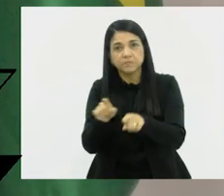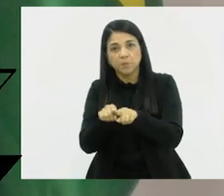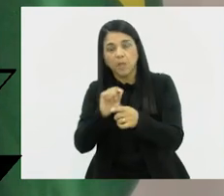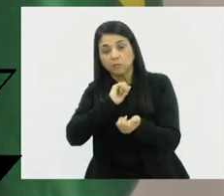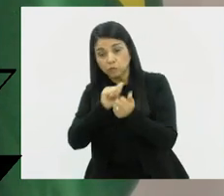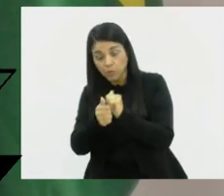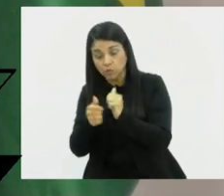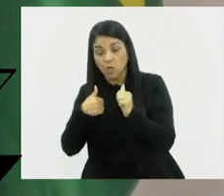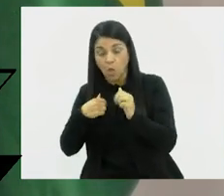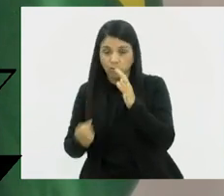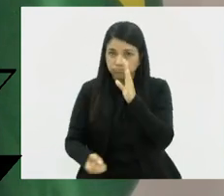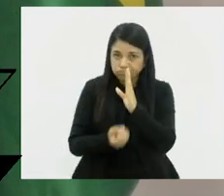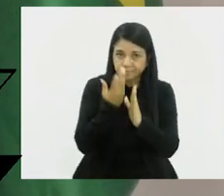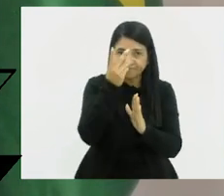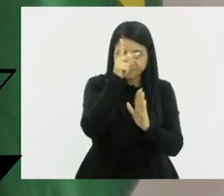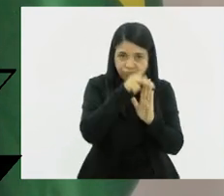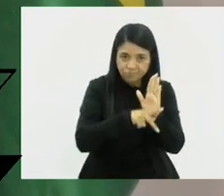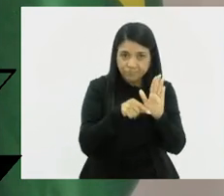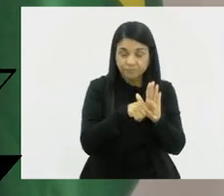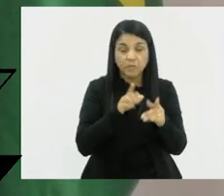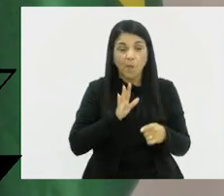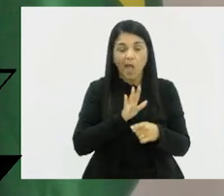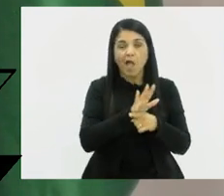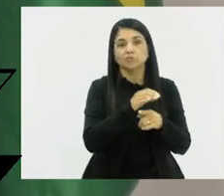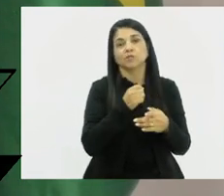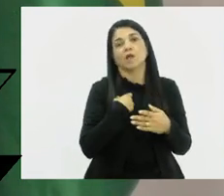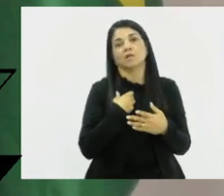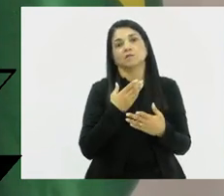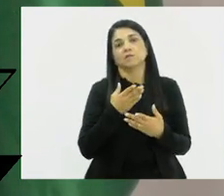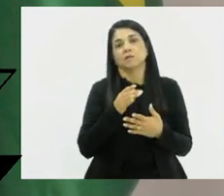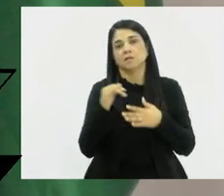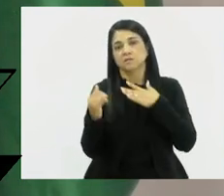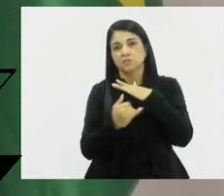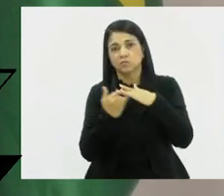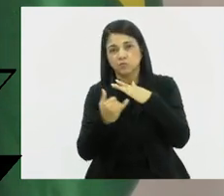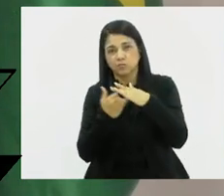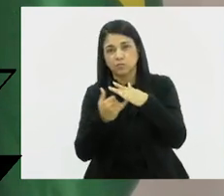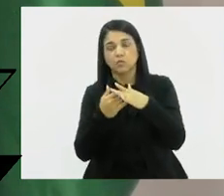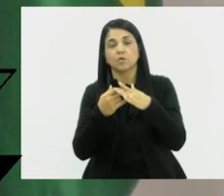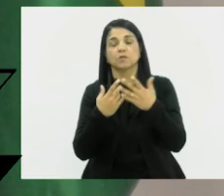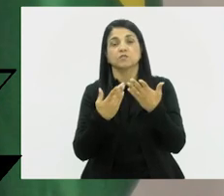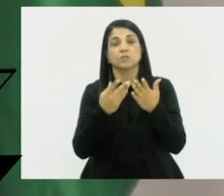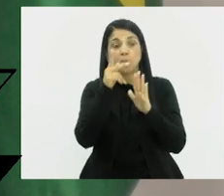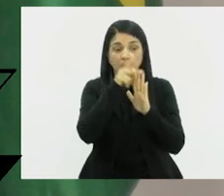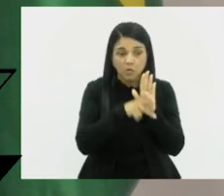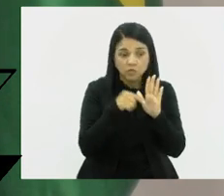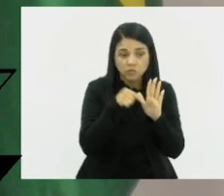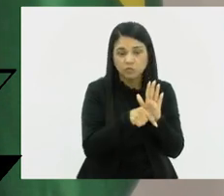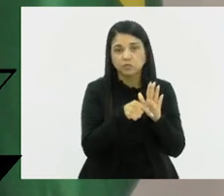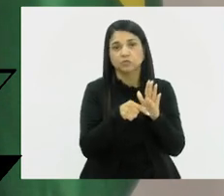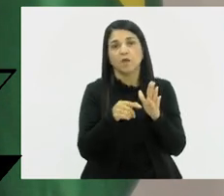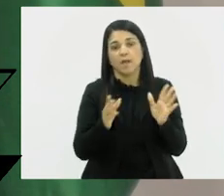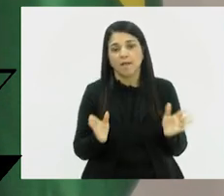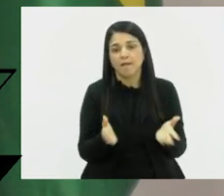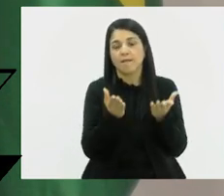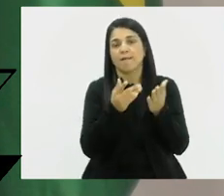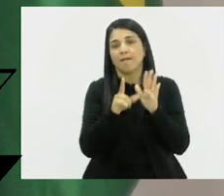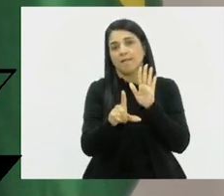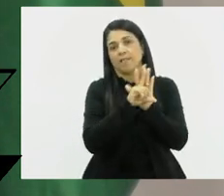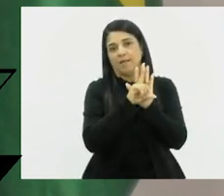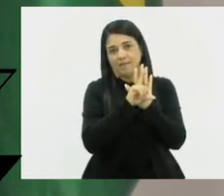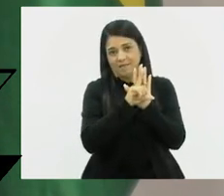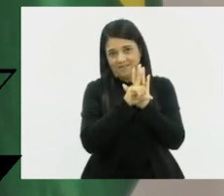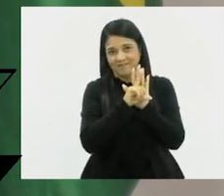lei também para ajudar essas organizações a apresentarem projetos mediante a lei do incentivo. Ela usar